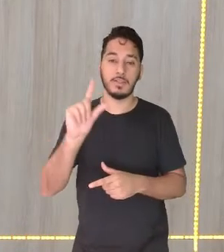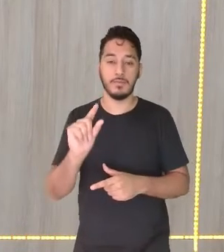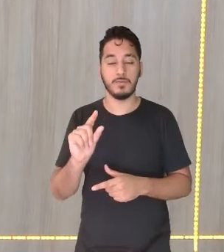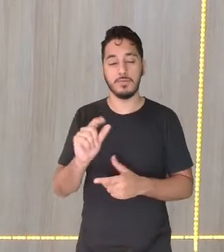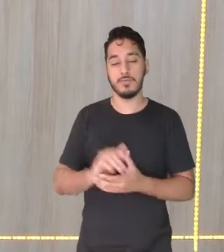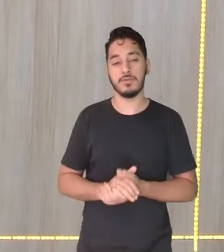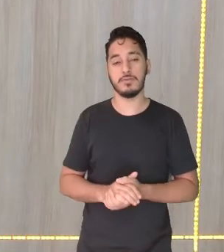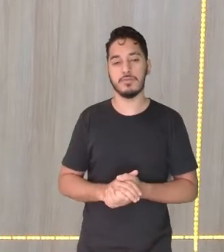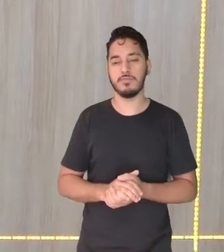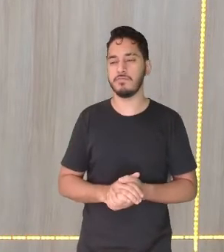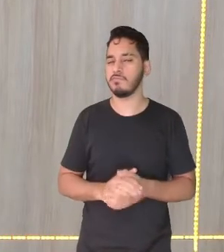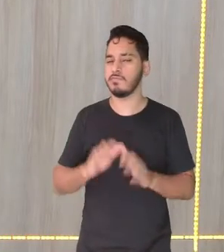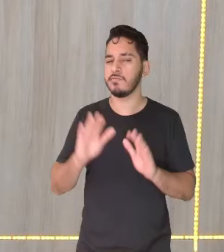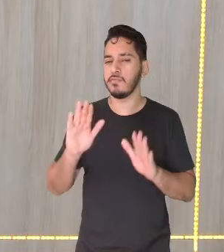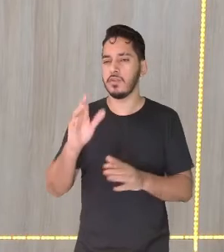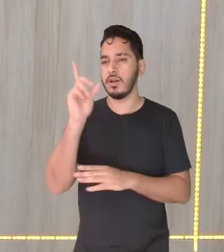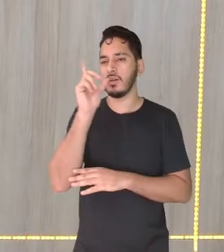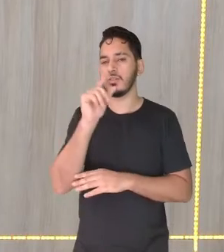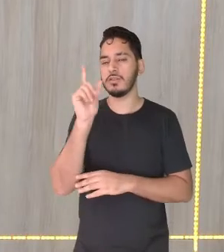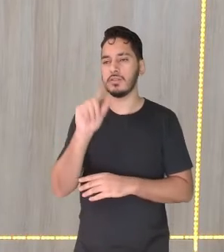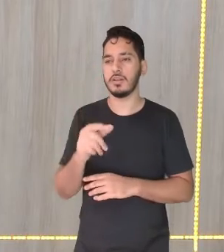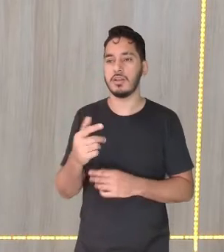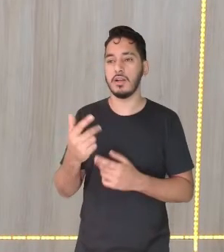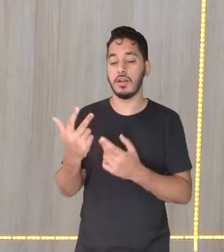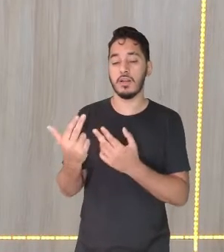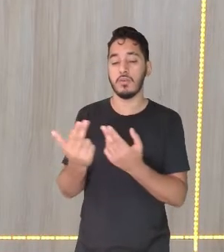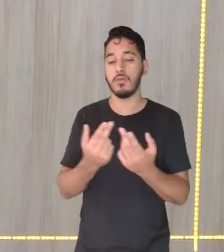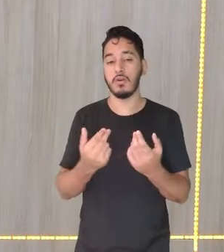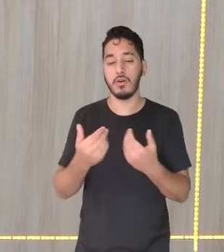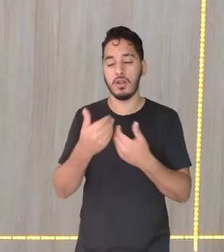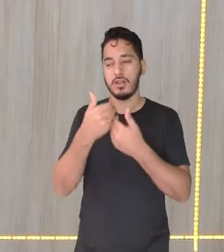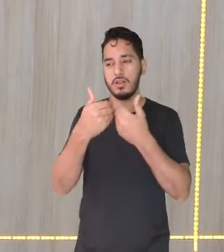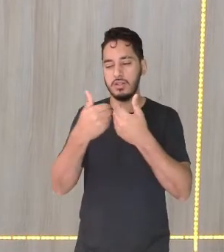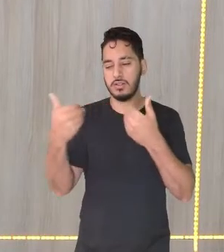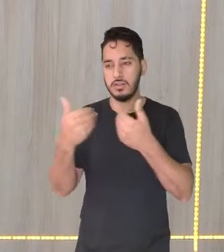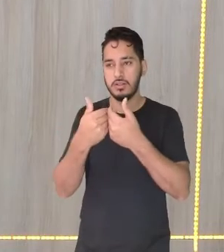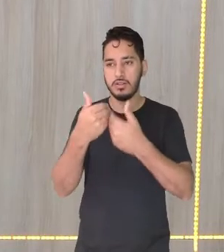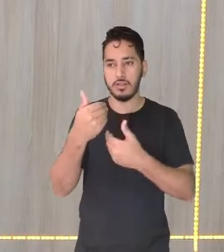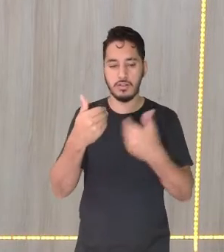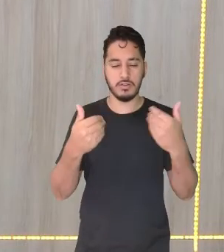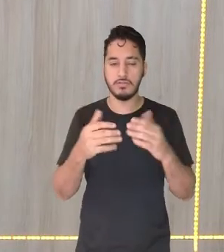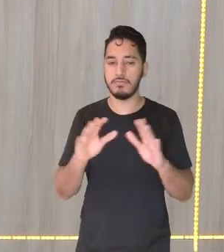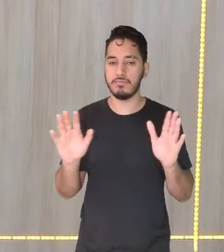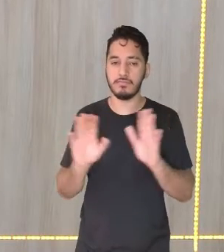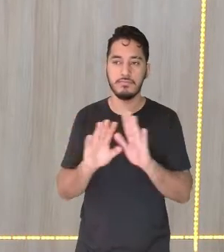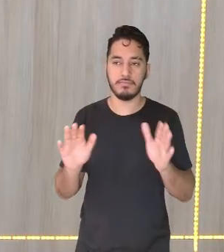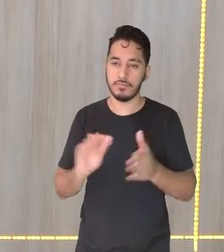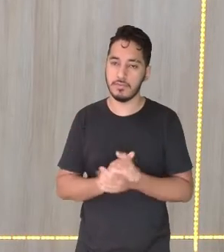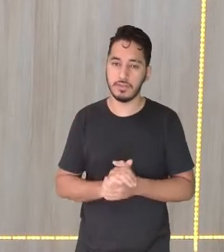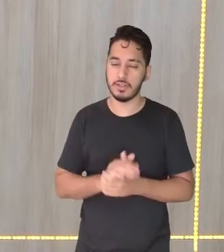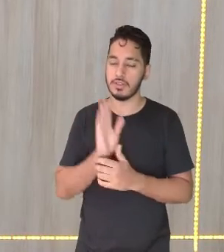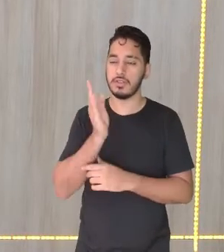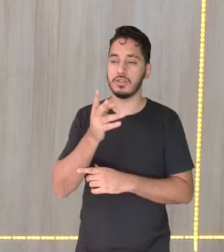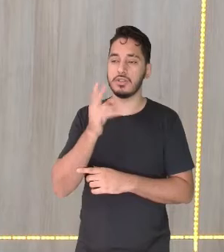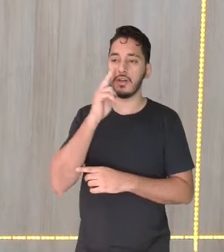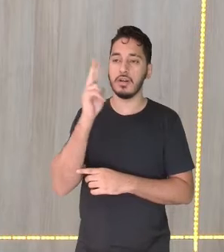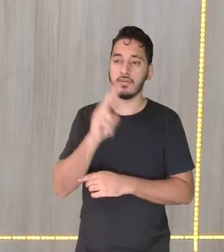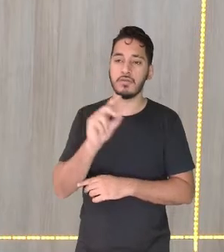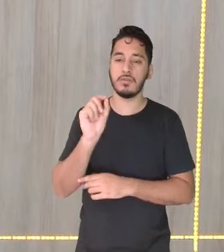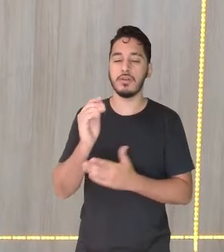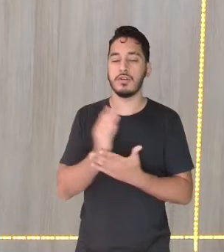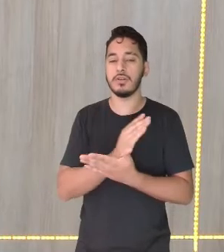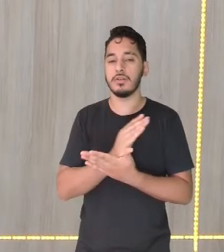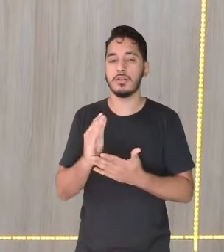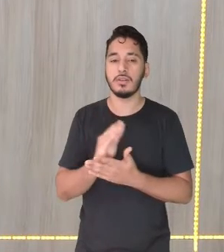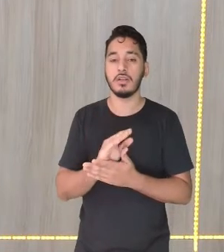água. Porém, essa água é igualmente dividida no Brasil? Não, né? A gente já viu aqui, existem